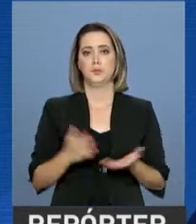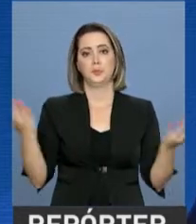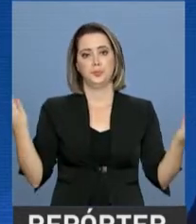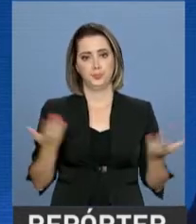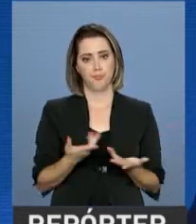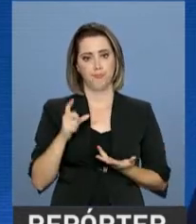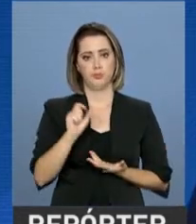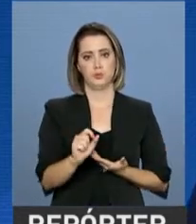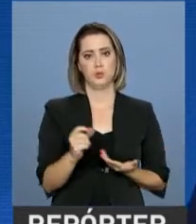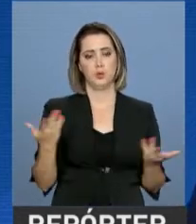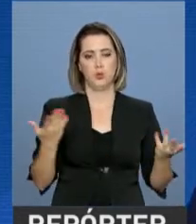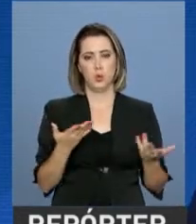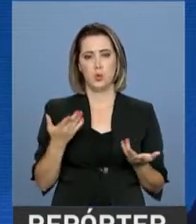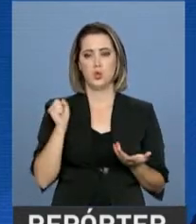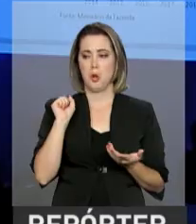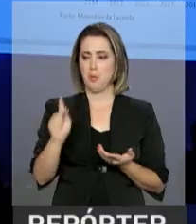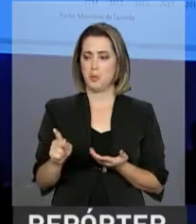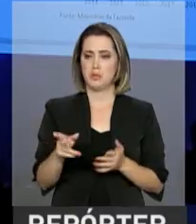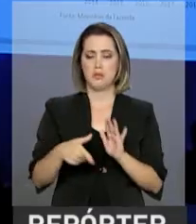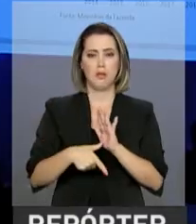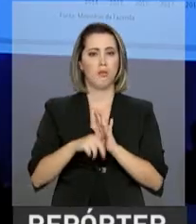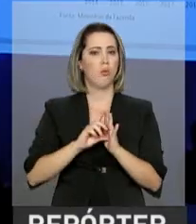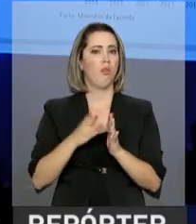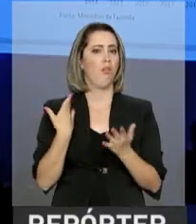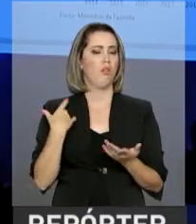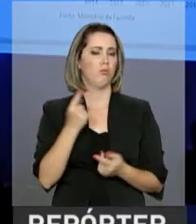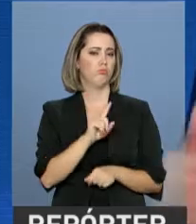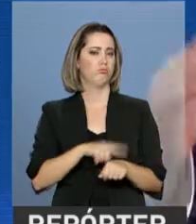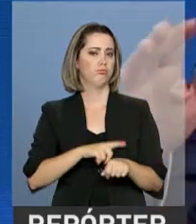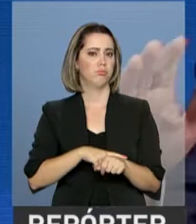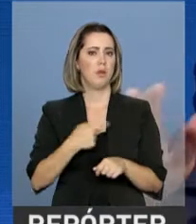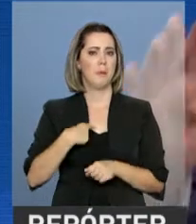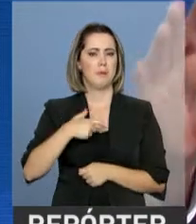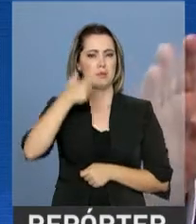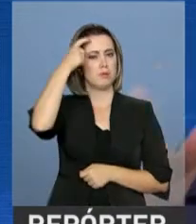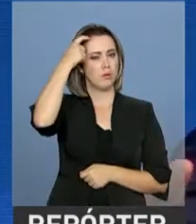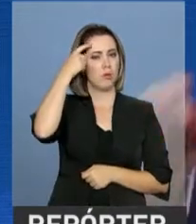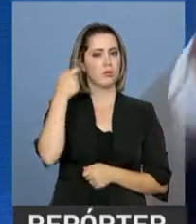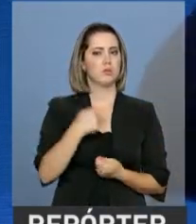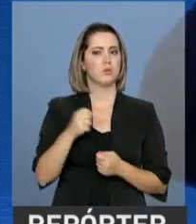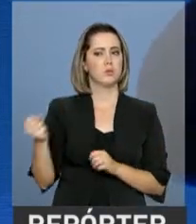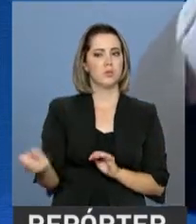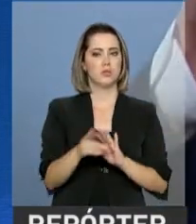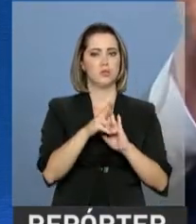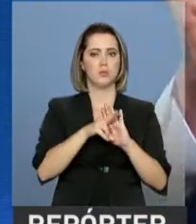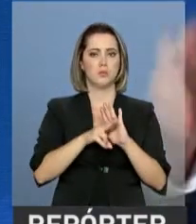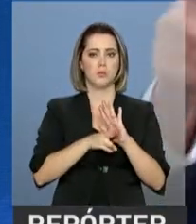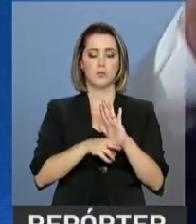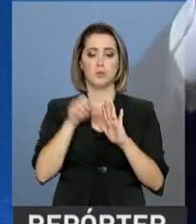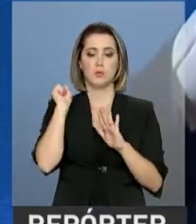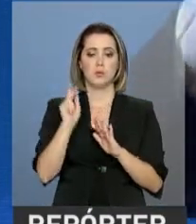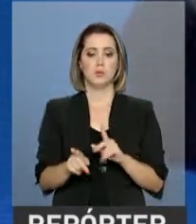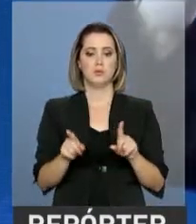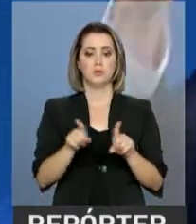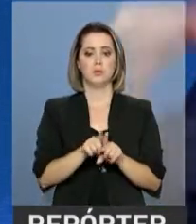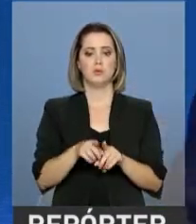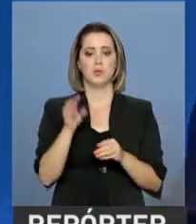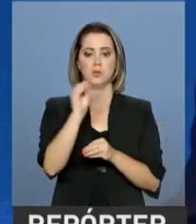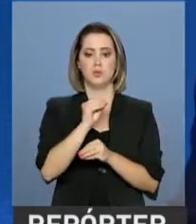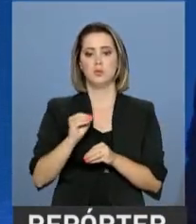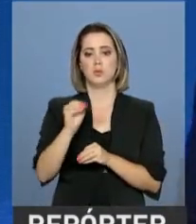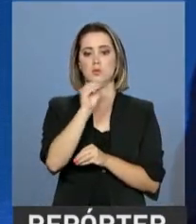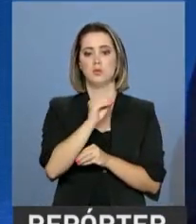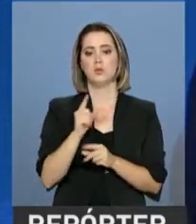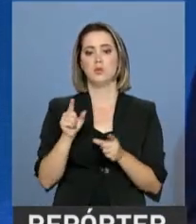a aposentadoria precoce há uma consciência cada vez maior a reforma da previdência e que para zero